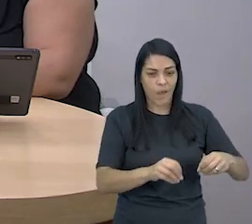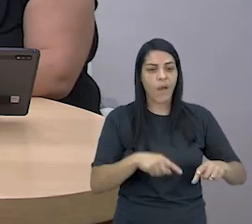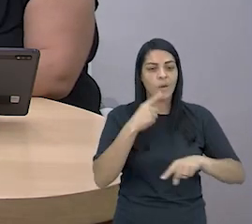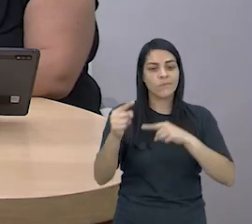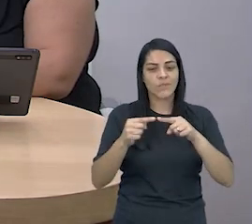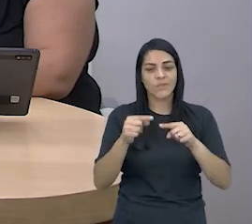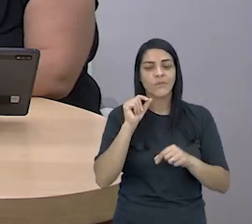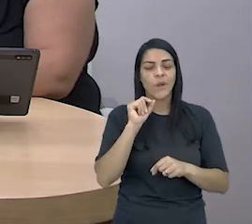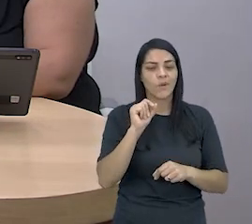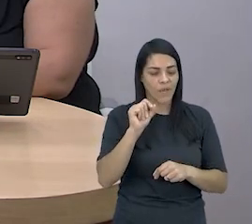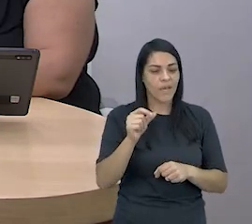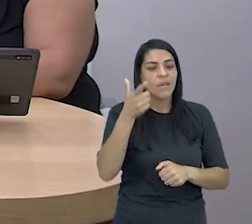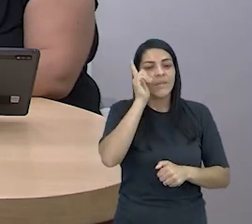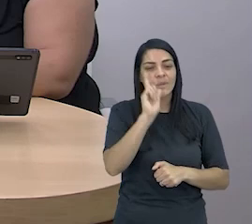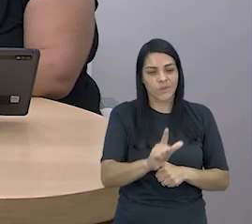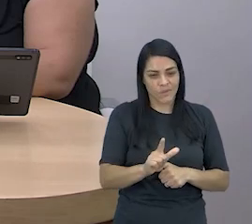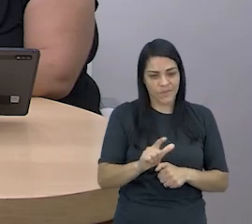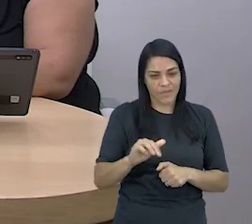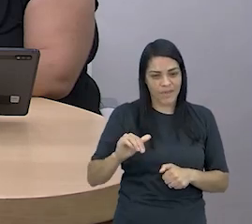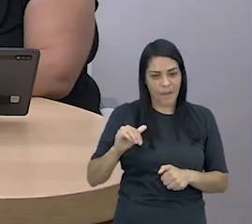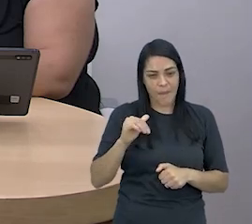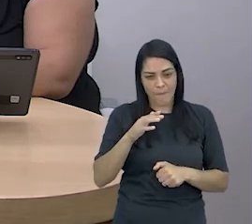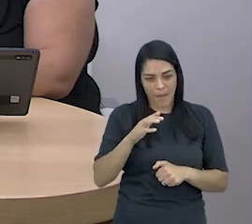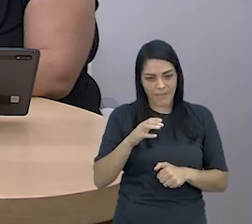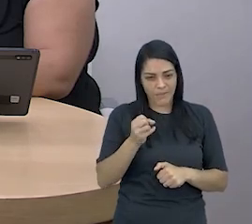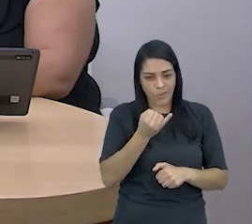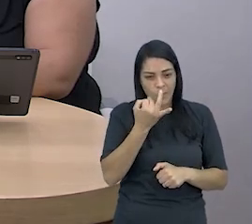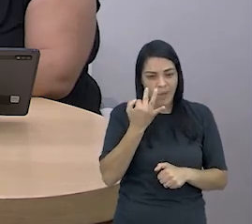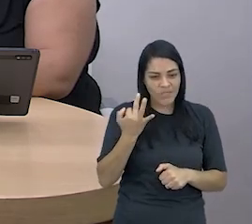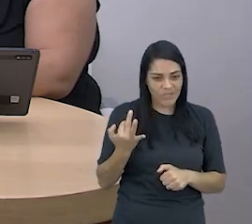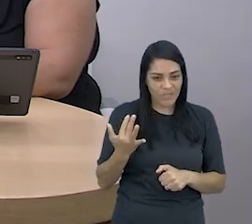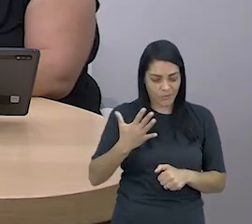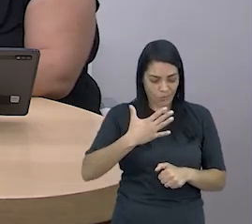conseguir, né, colocar a maior parte dessas bolinhas